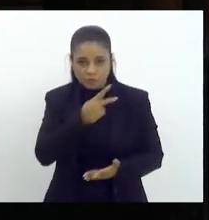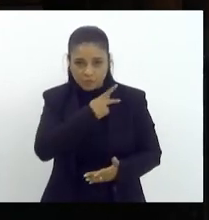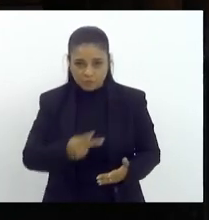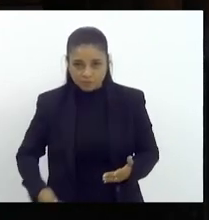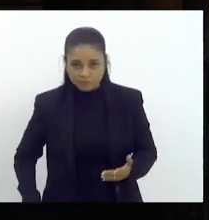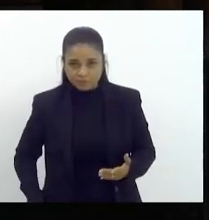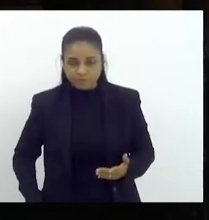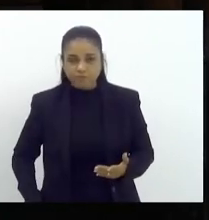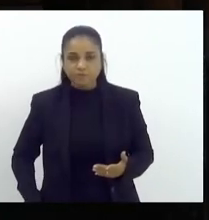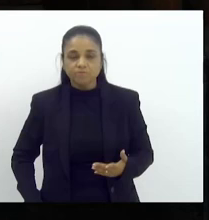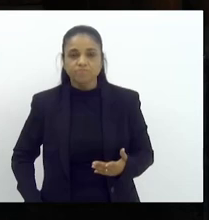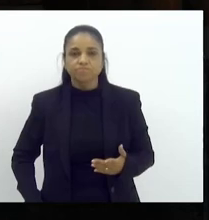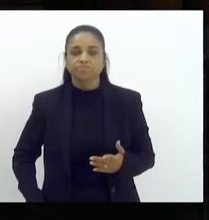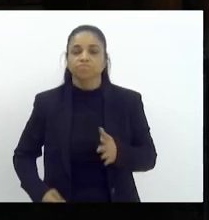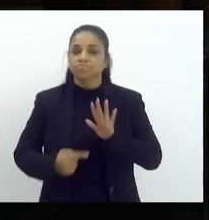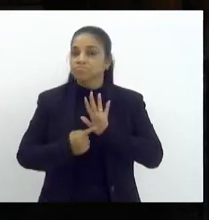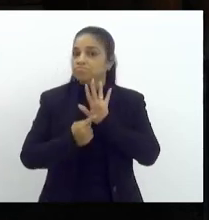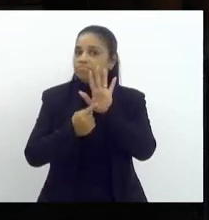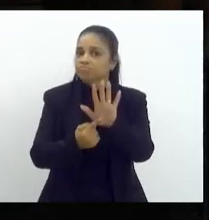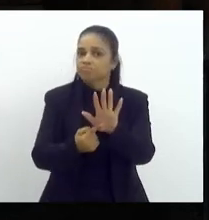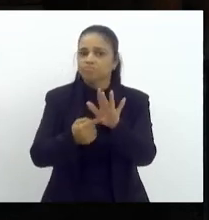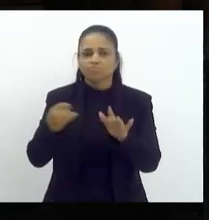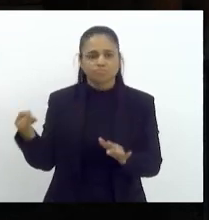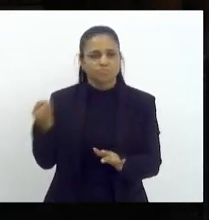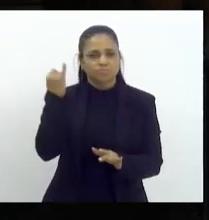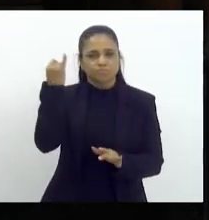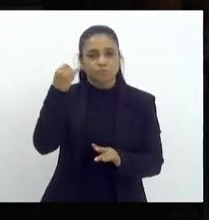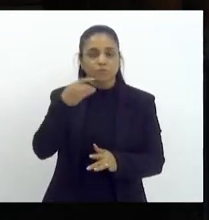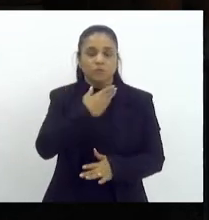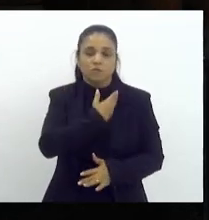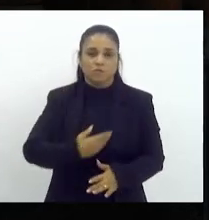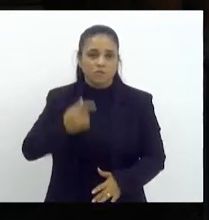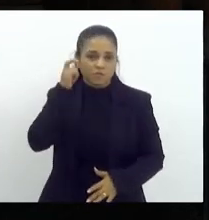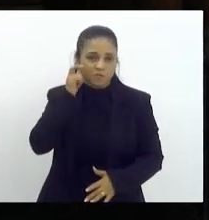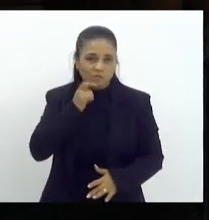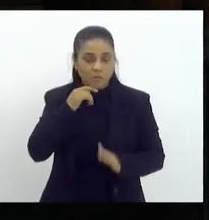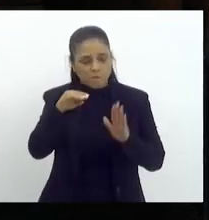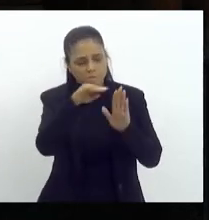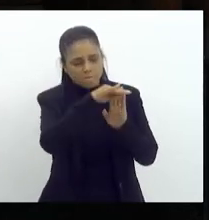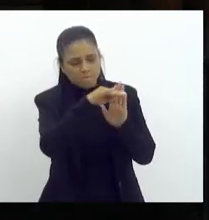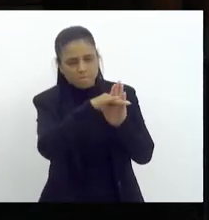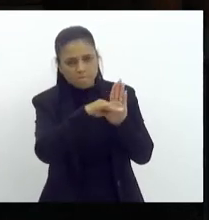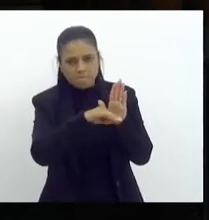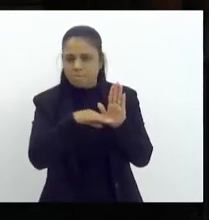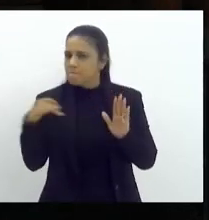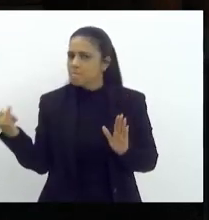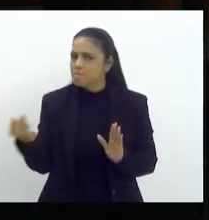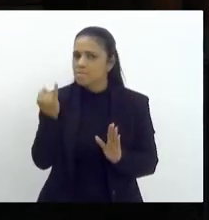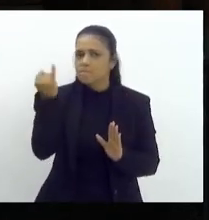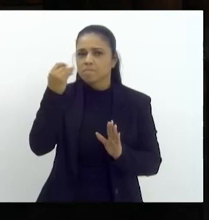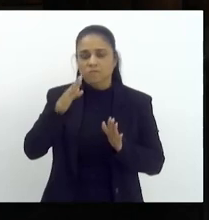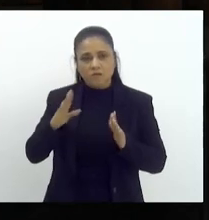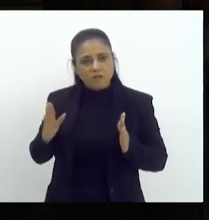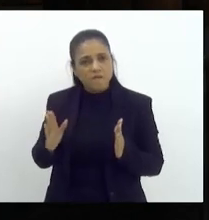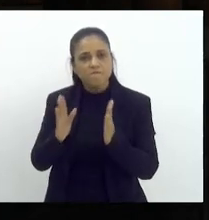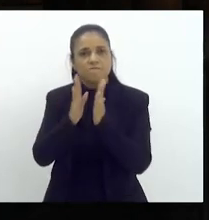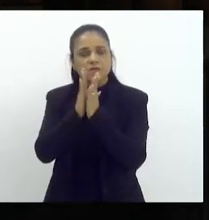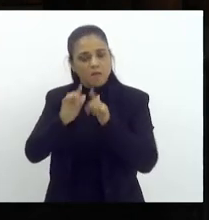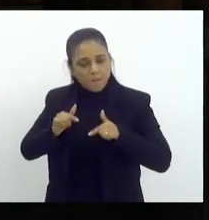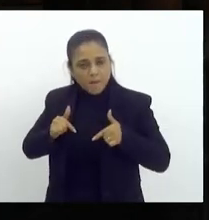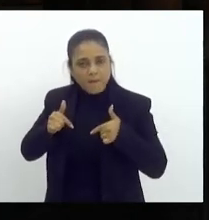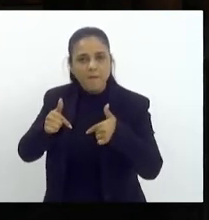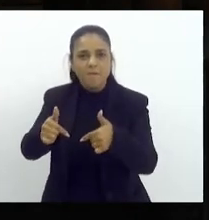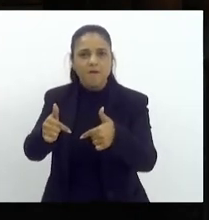é importante salientar o governo Cláudio Castro nos trouxe pautas importantes e que tinham que ser enfrentadas neste